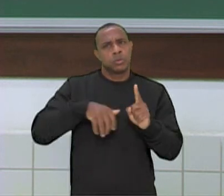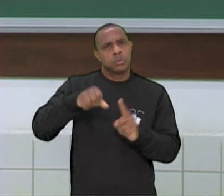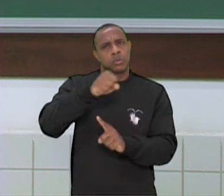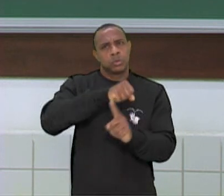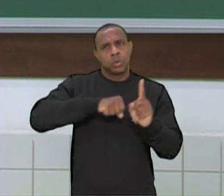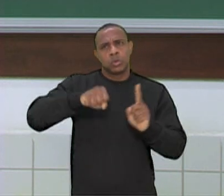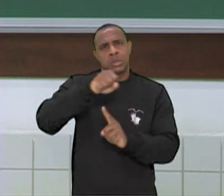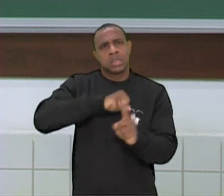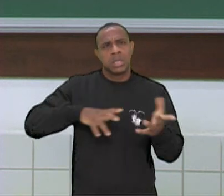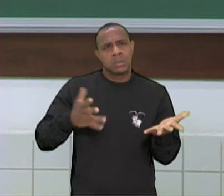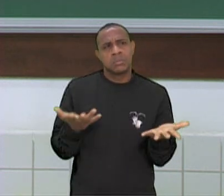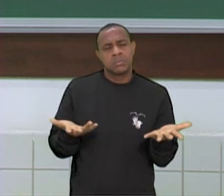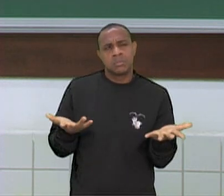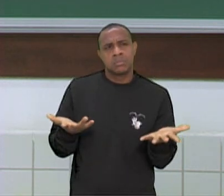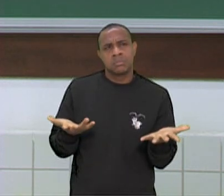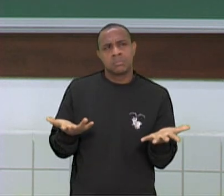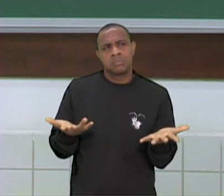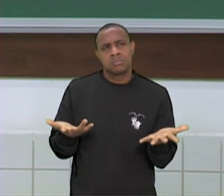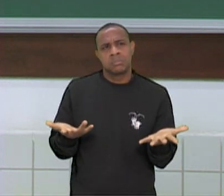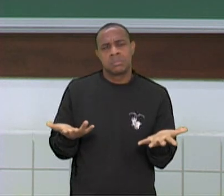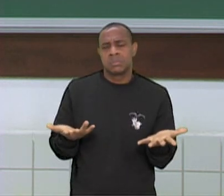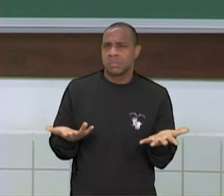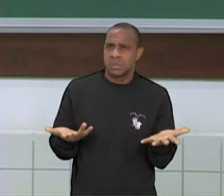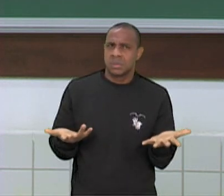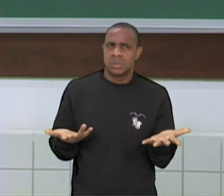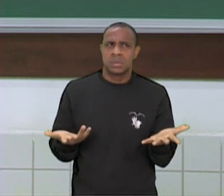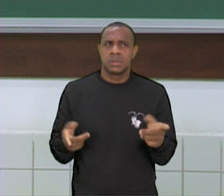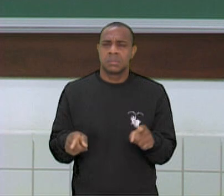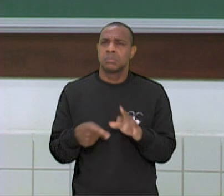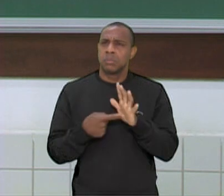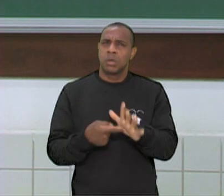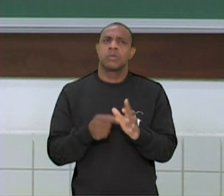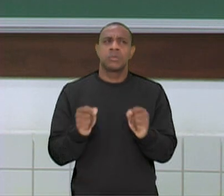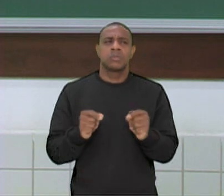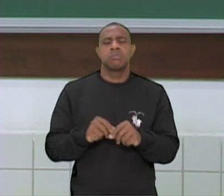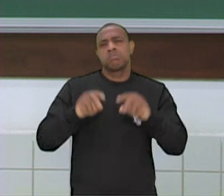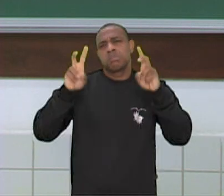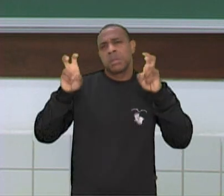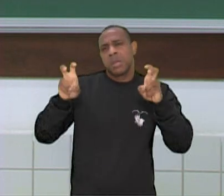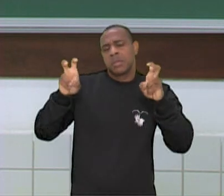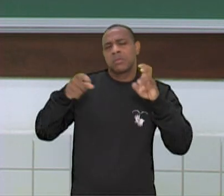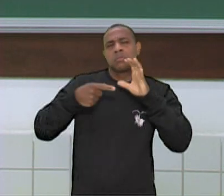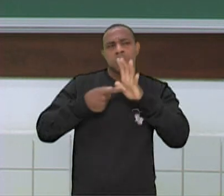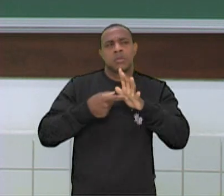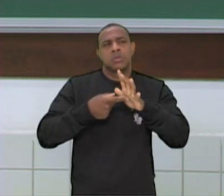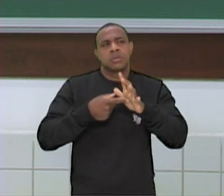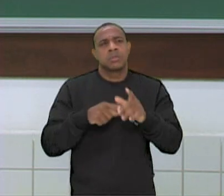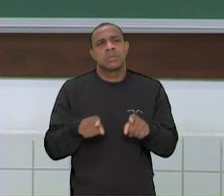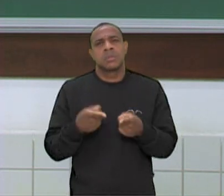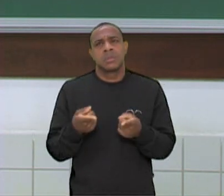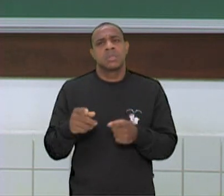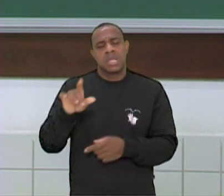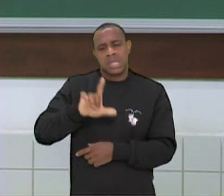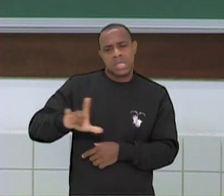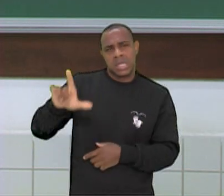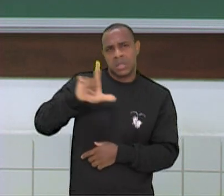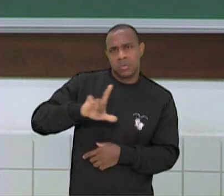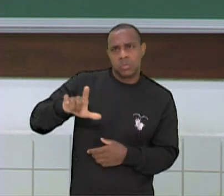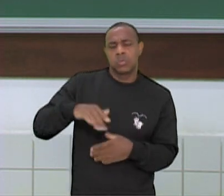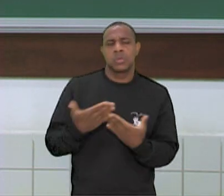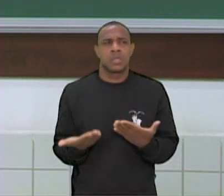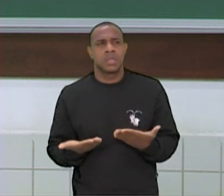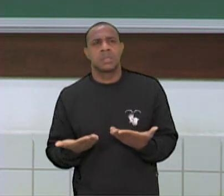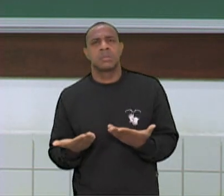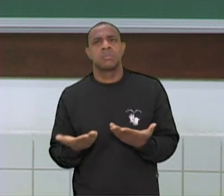da sociedade, ele também traz aí uma temática dos contornos da literatura, e aí